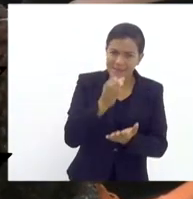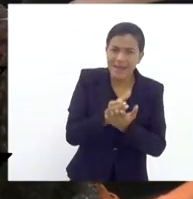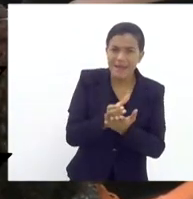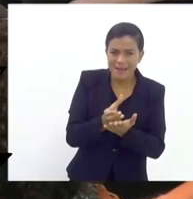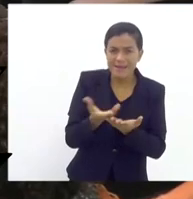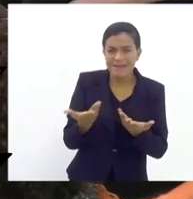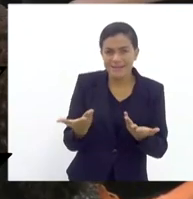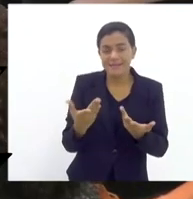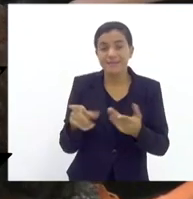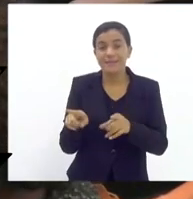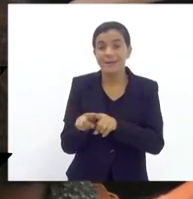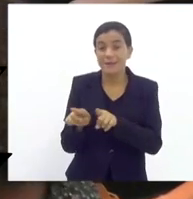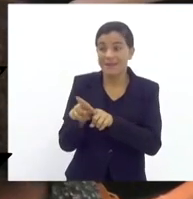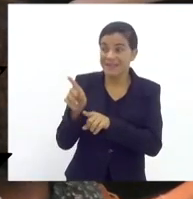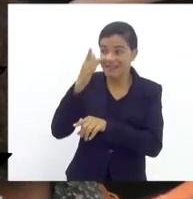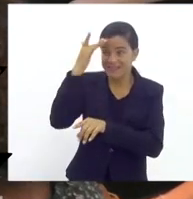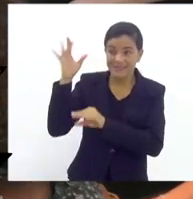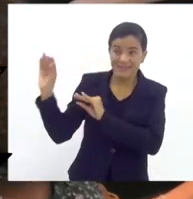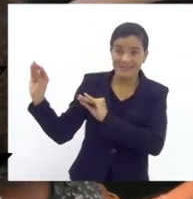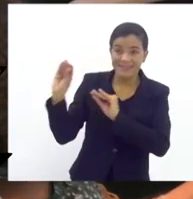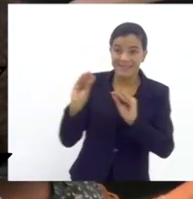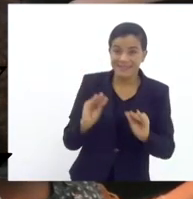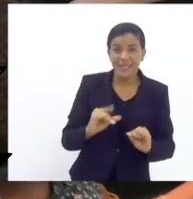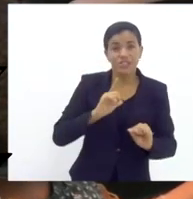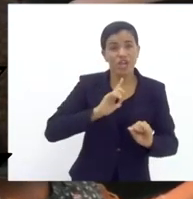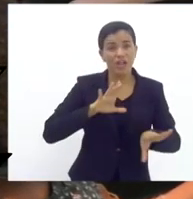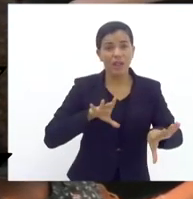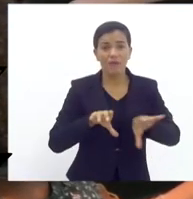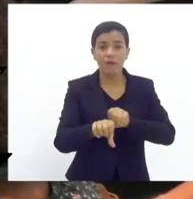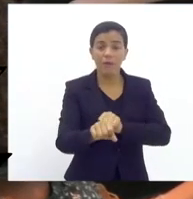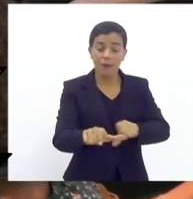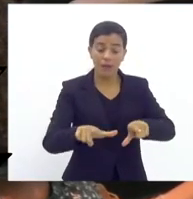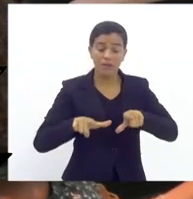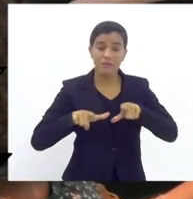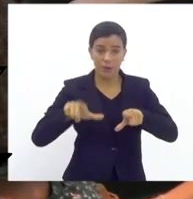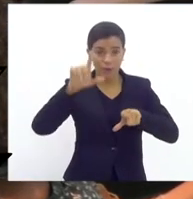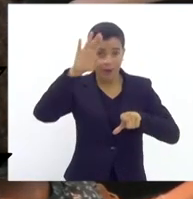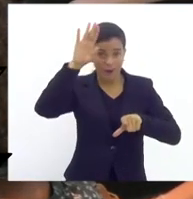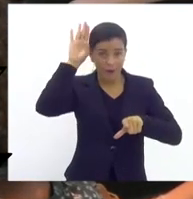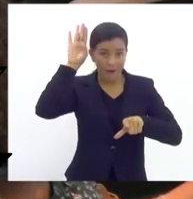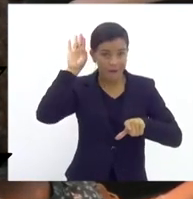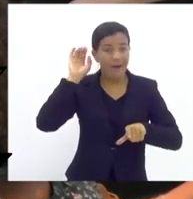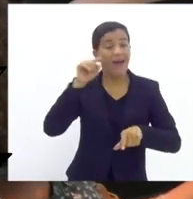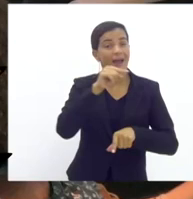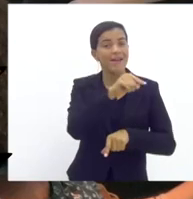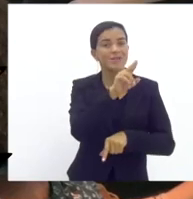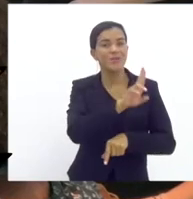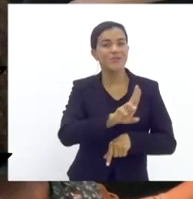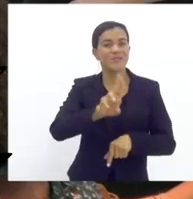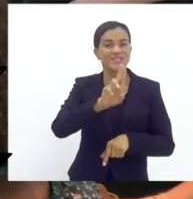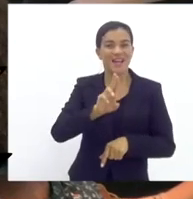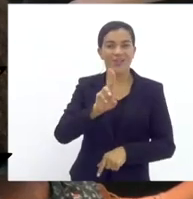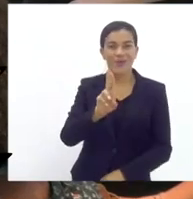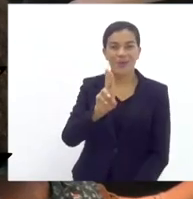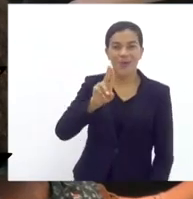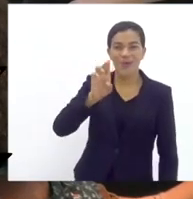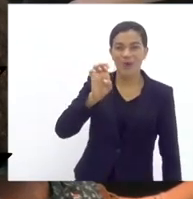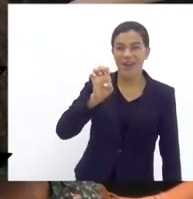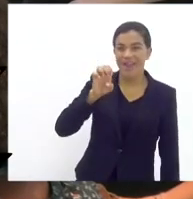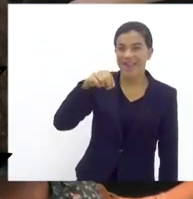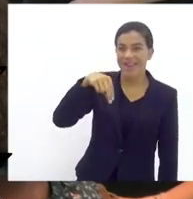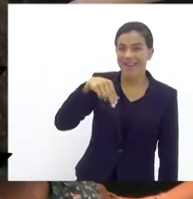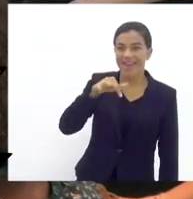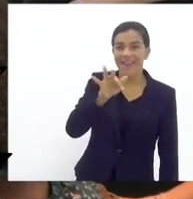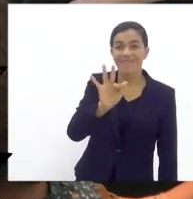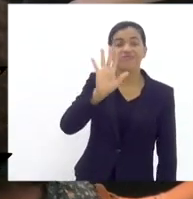desses refugiados que vem aqui com uma titulação ao enfi já fazia então de alguma forma a gente torna força de